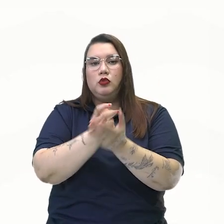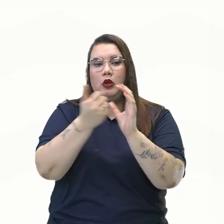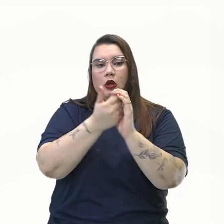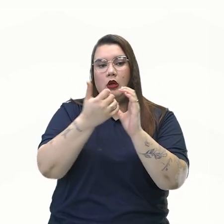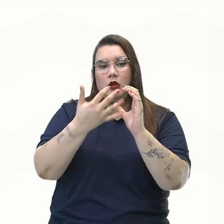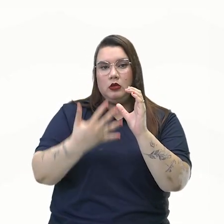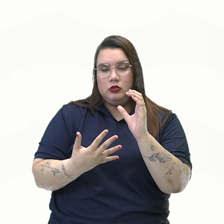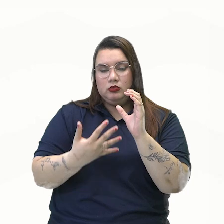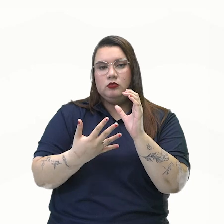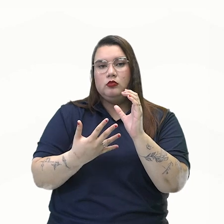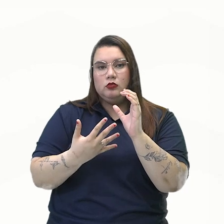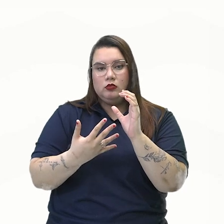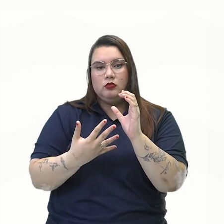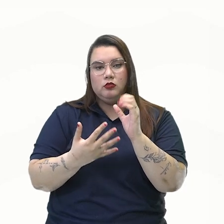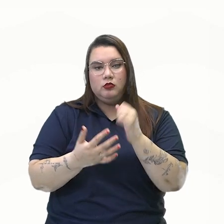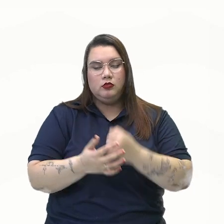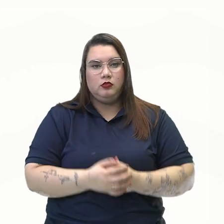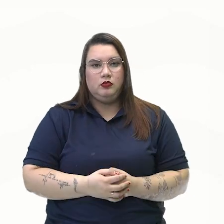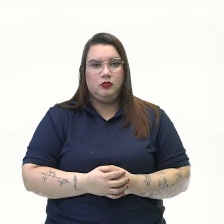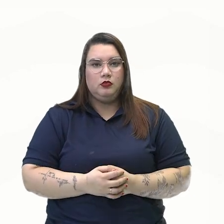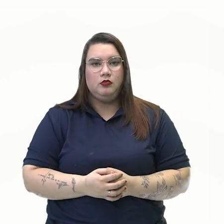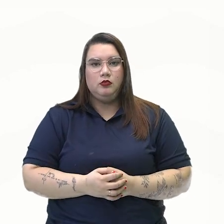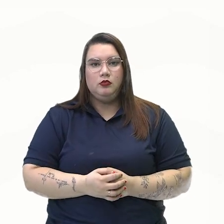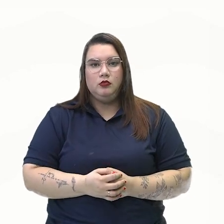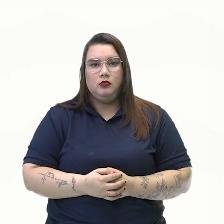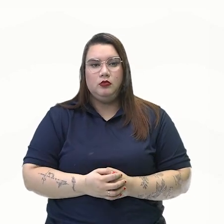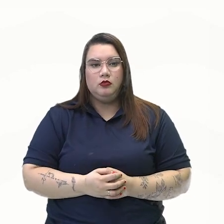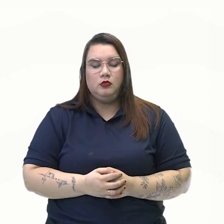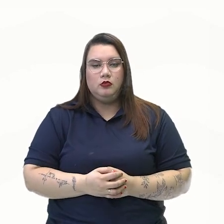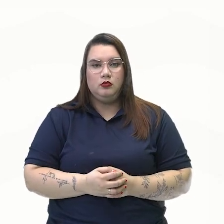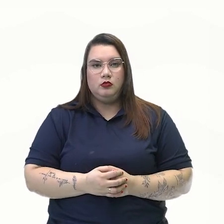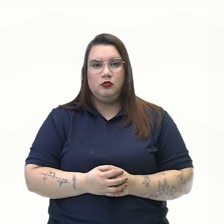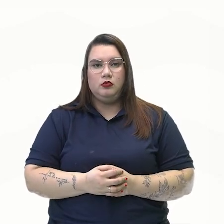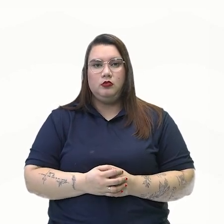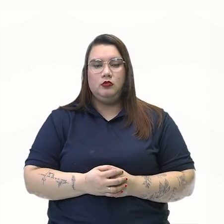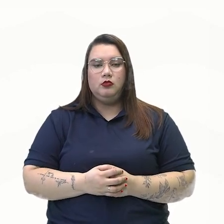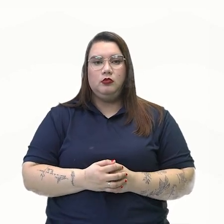as condições, ou seja, toda ação destinada